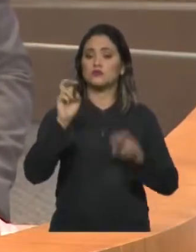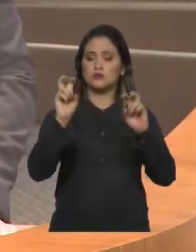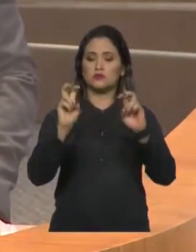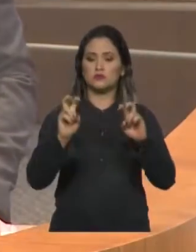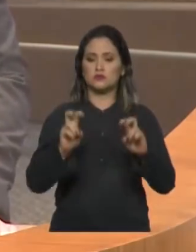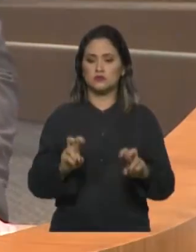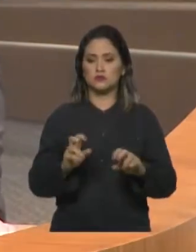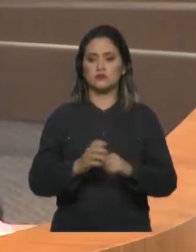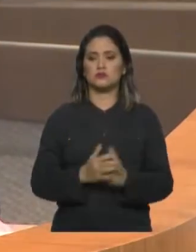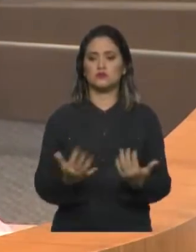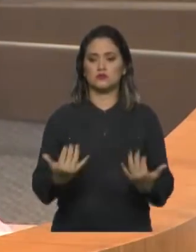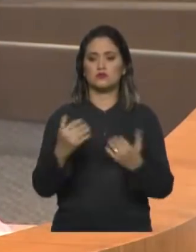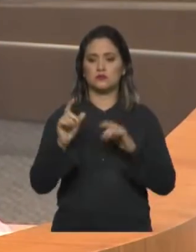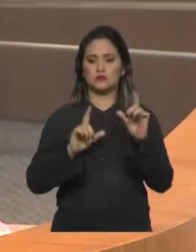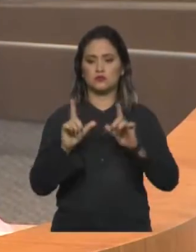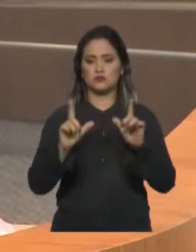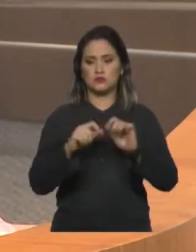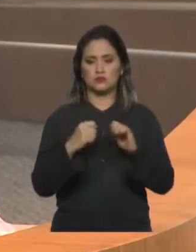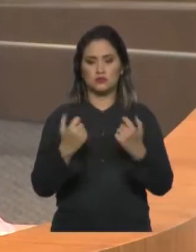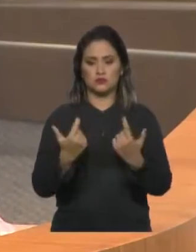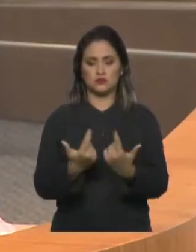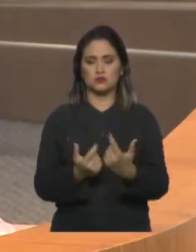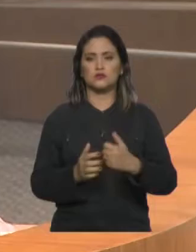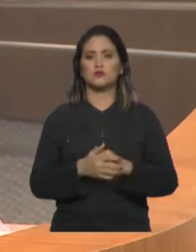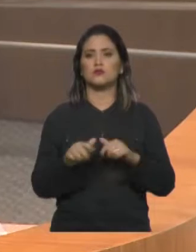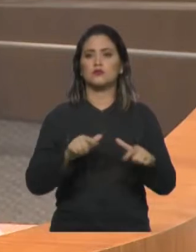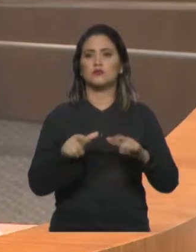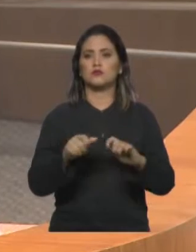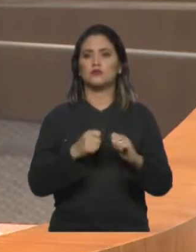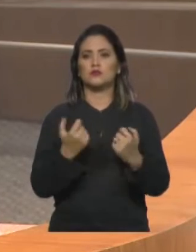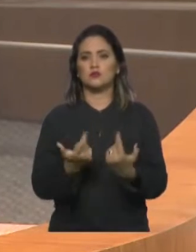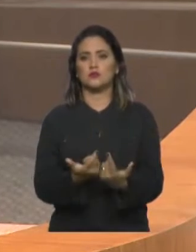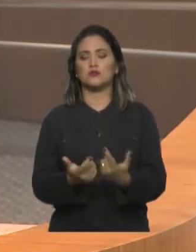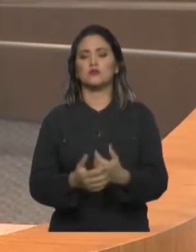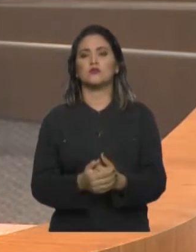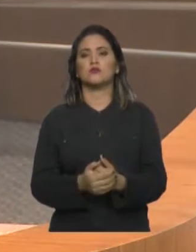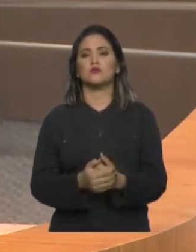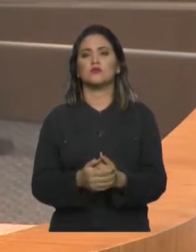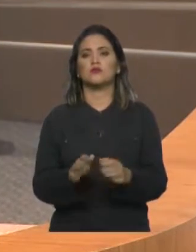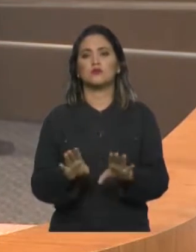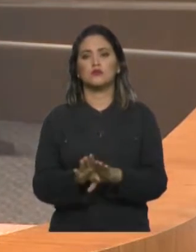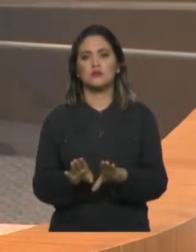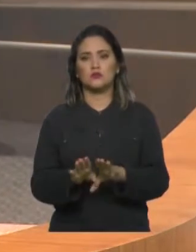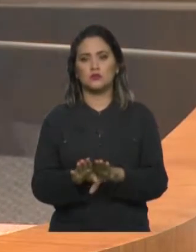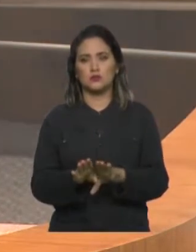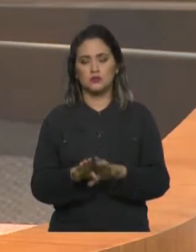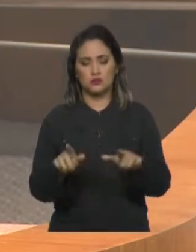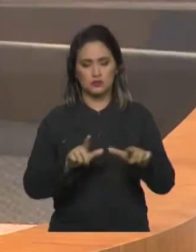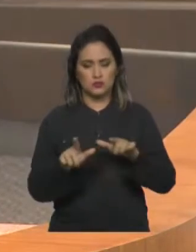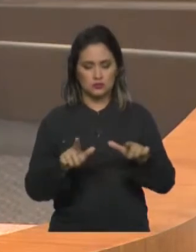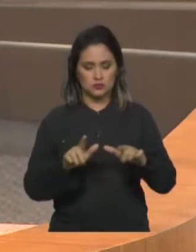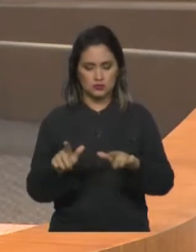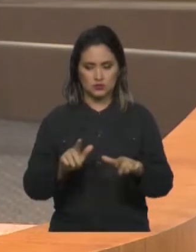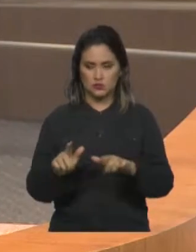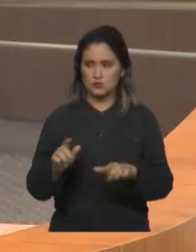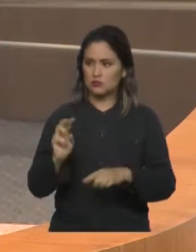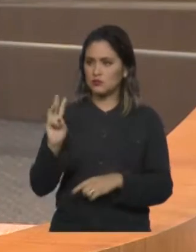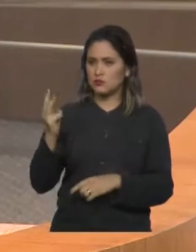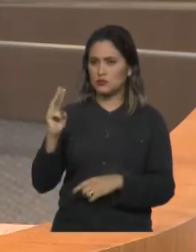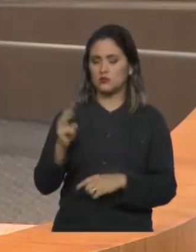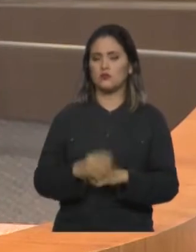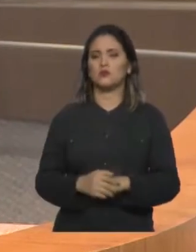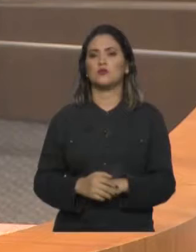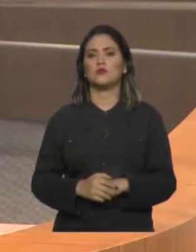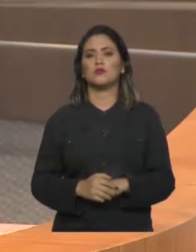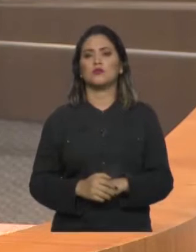casa servidores maranhense e seu presidente eu primeiro lugar gostaria de saudar todos os